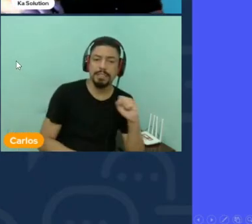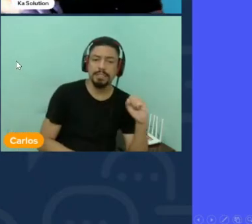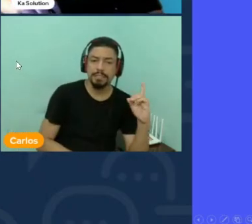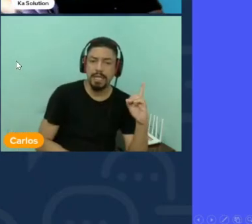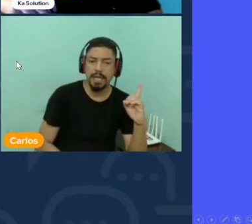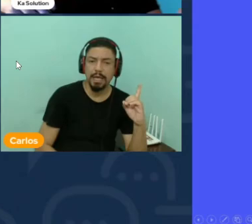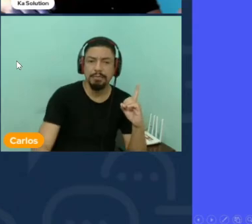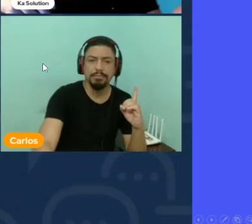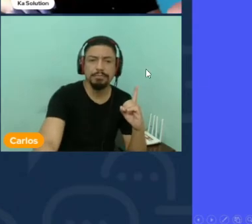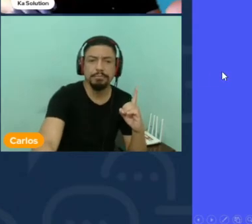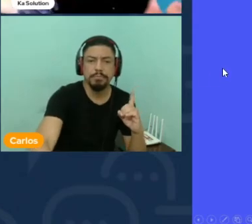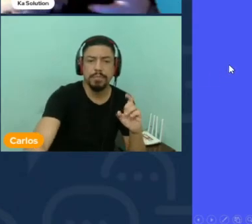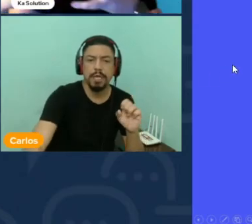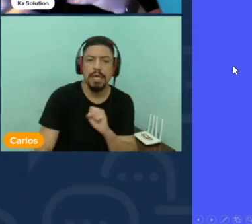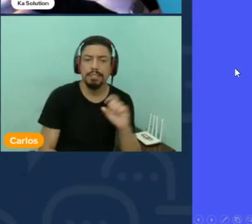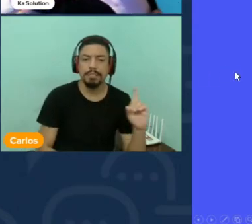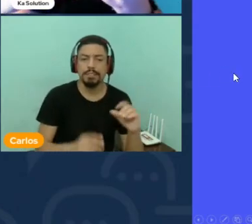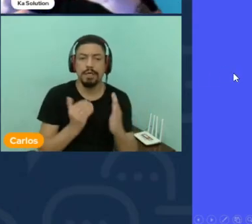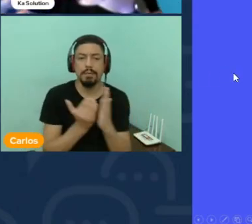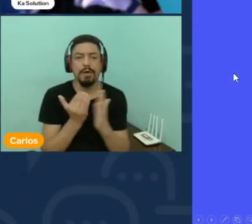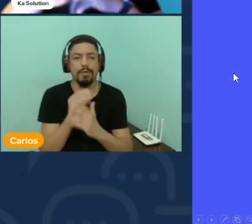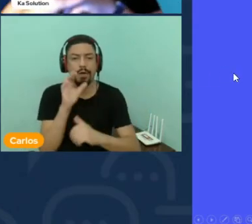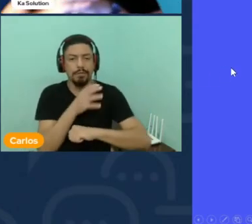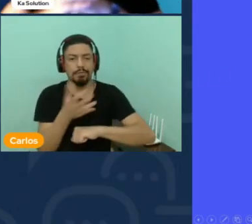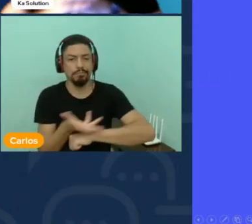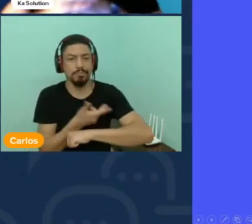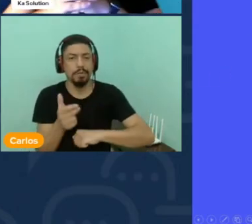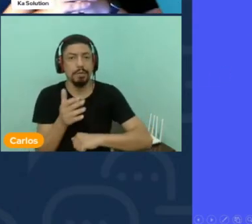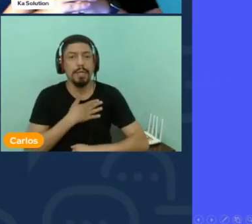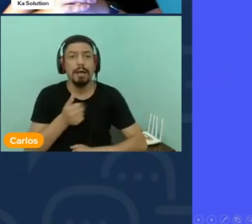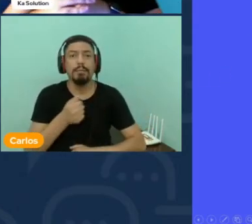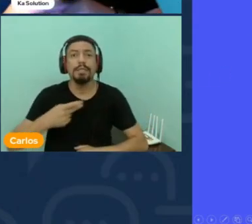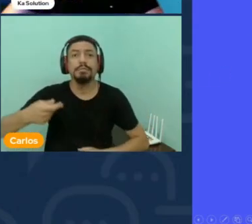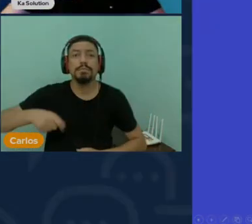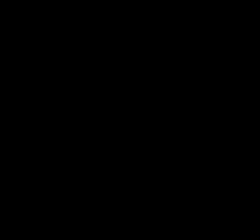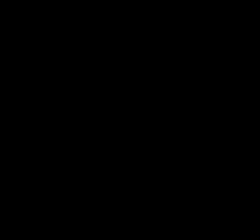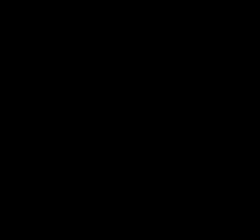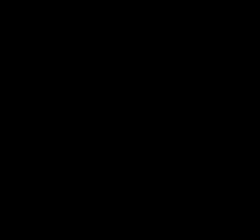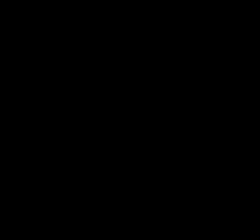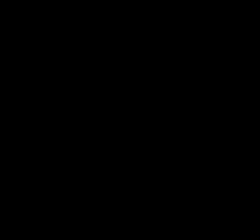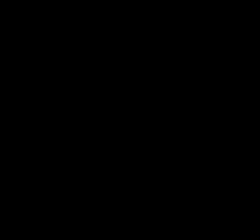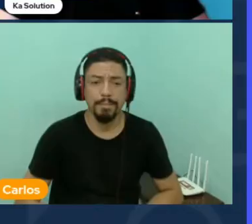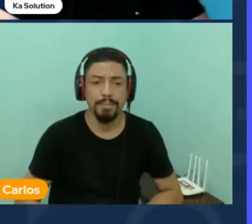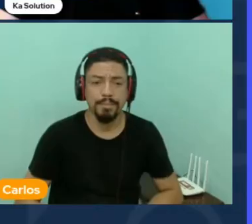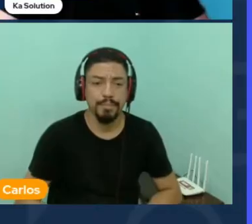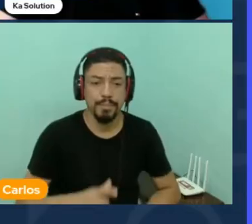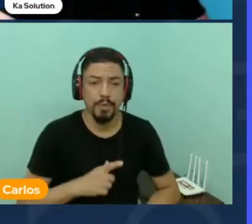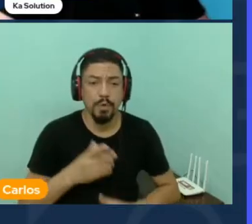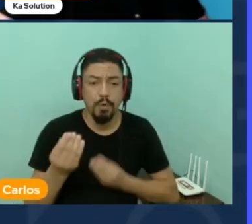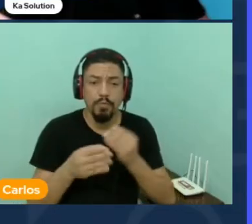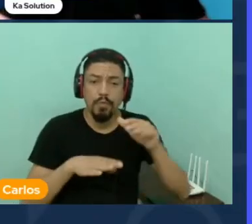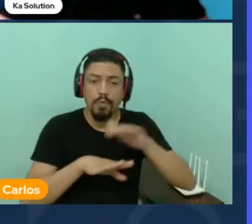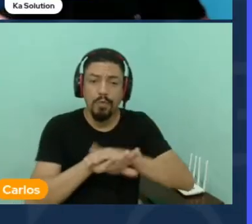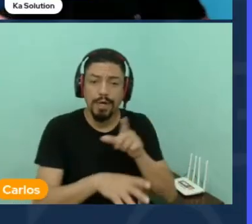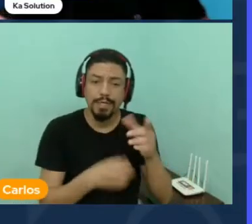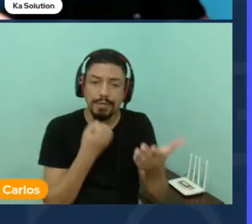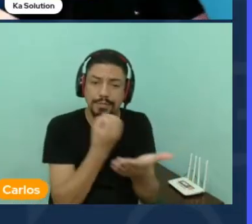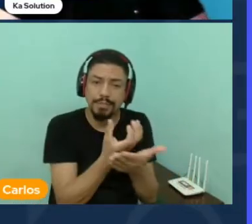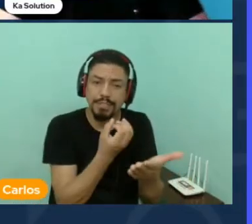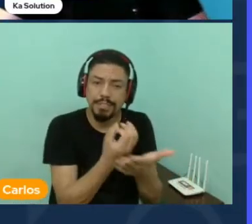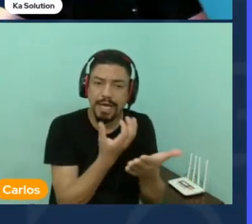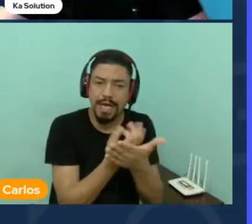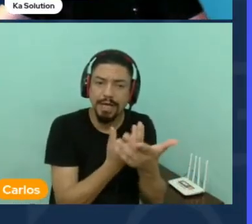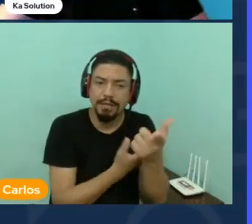SSD com alta performance? O que a minha aplicação precisa? Como eu vou guardar os dados dos